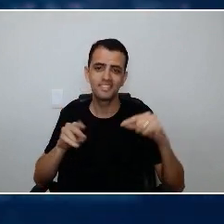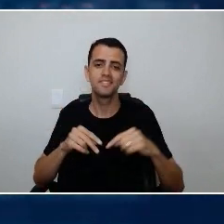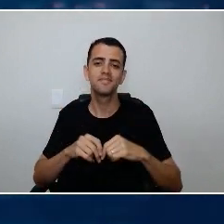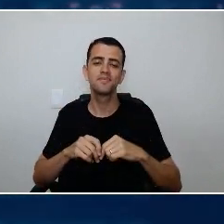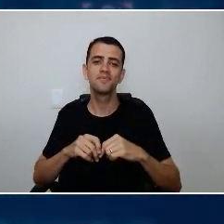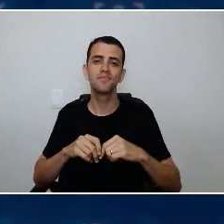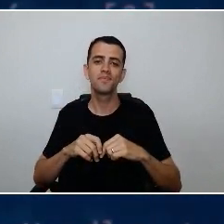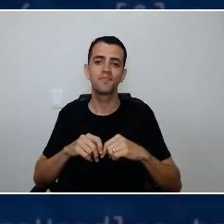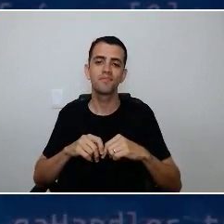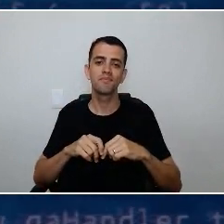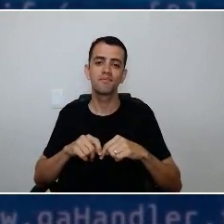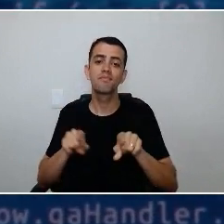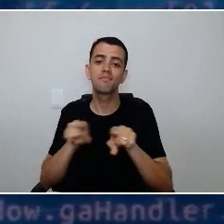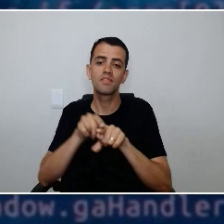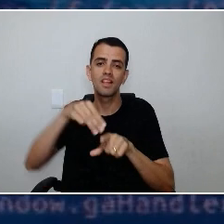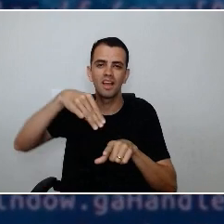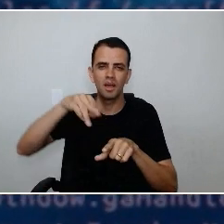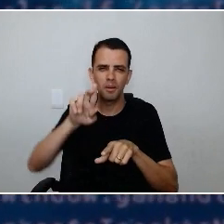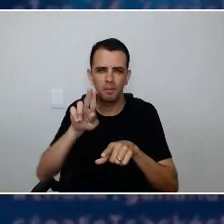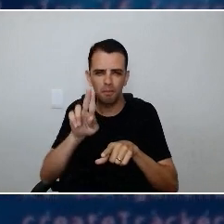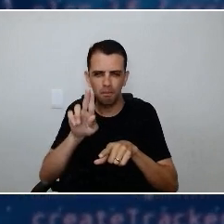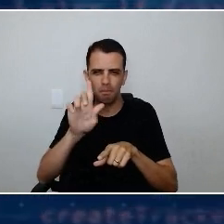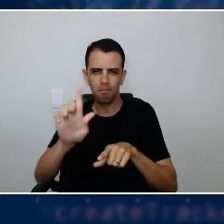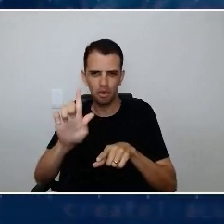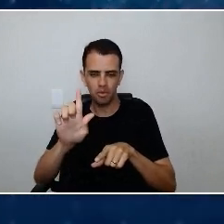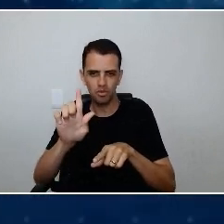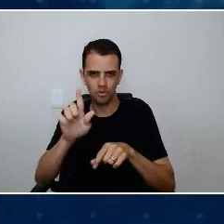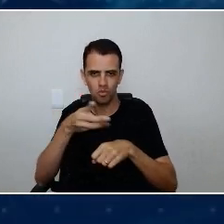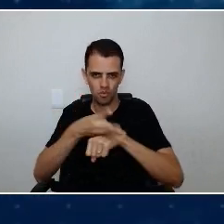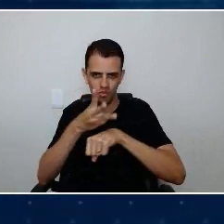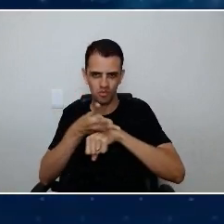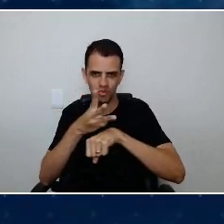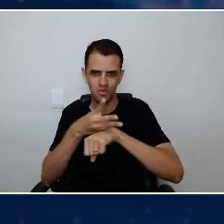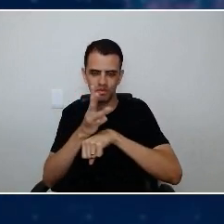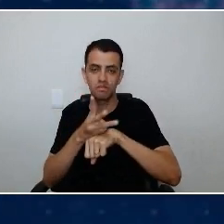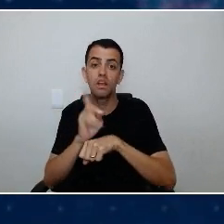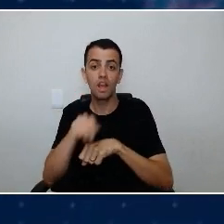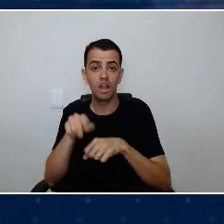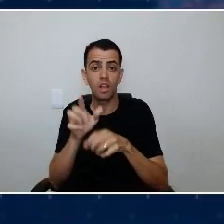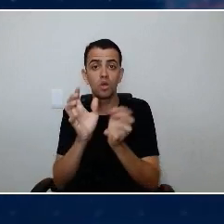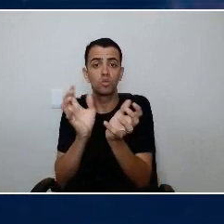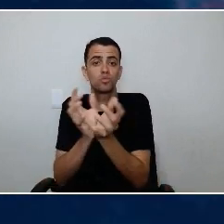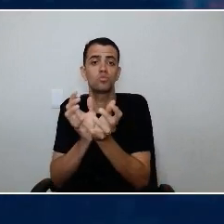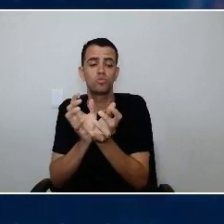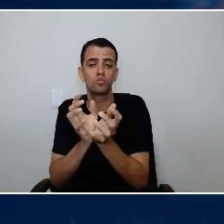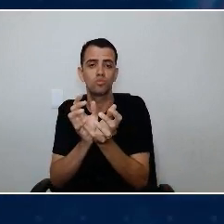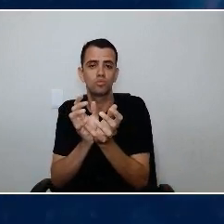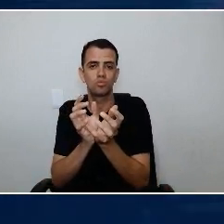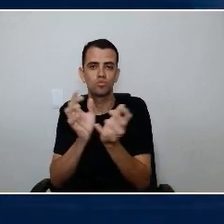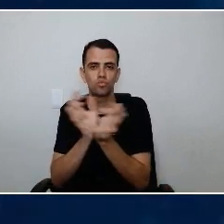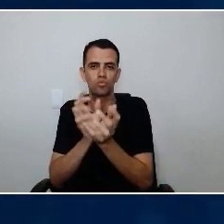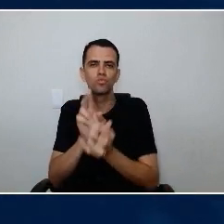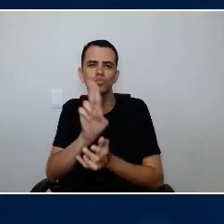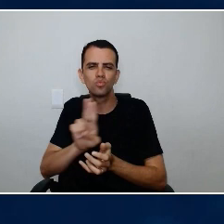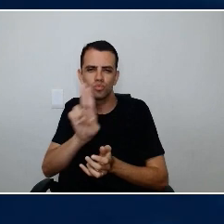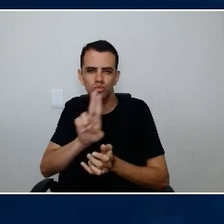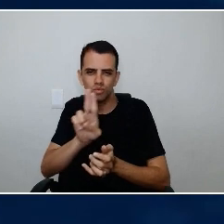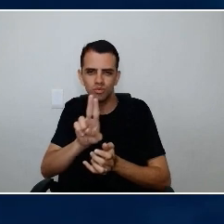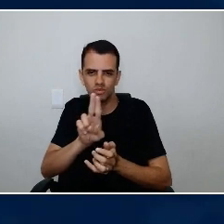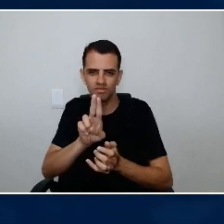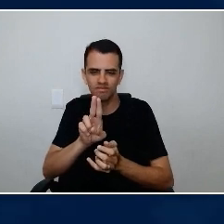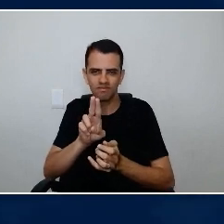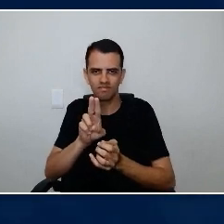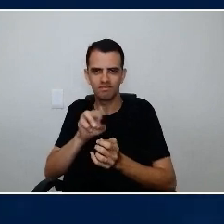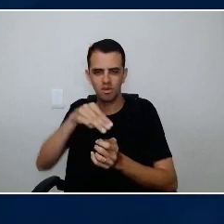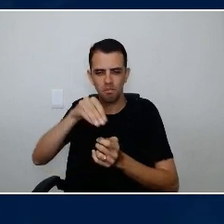Mug WhatsApp né que é o mong DB user group né a gente tem várias lideranças de eh esse é um é uma iniciativa da comunidade